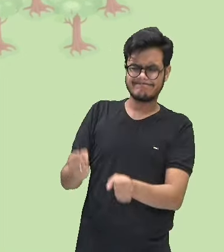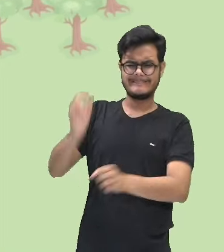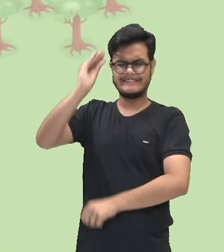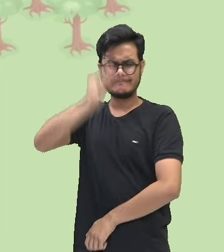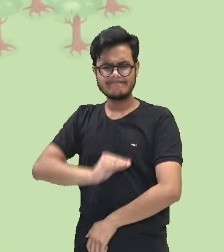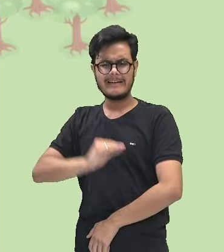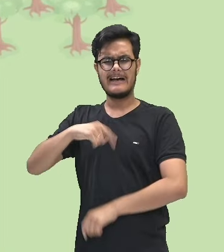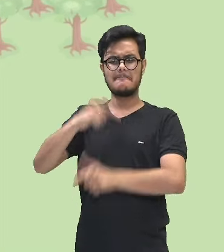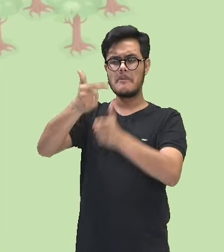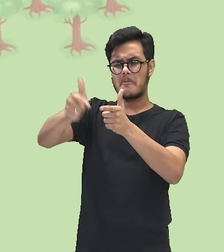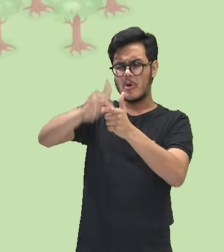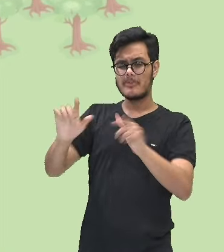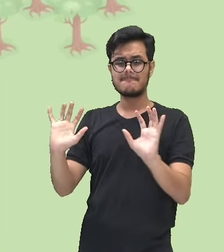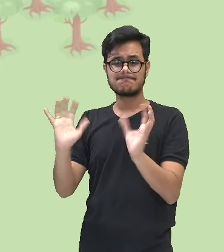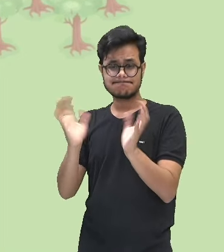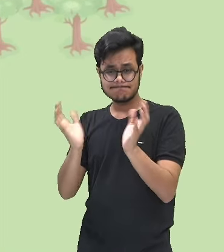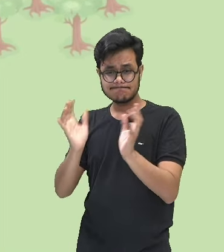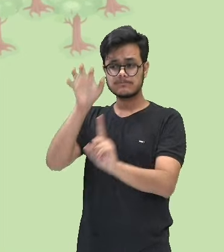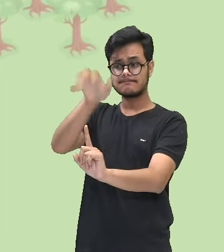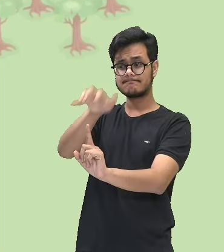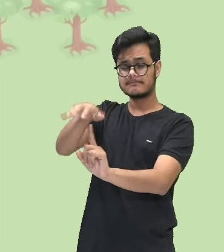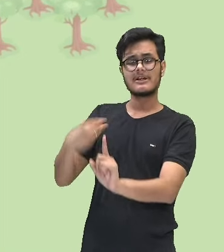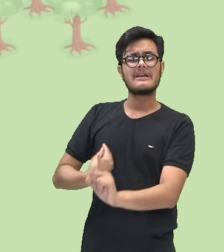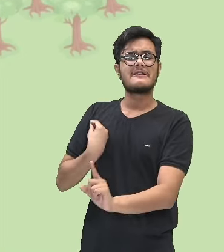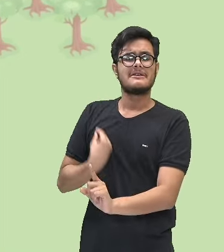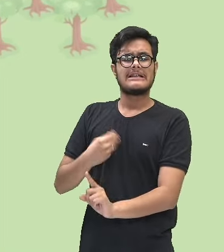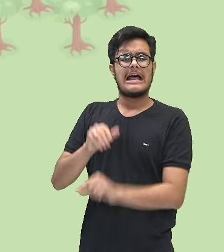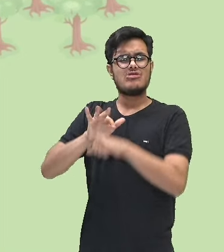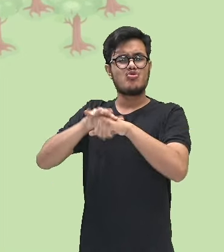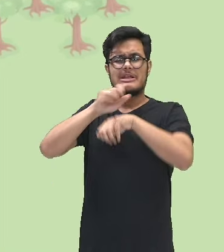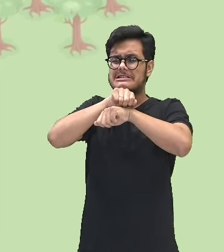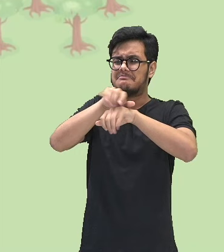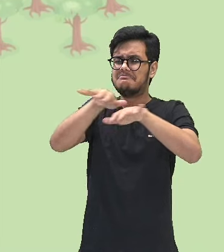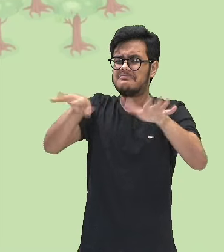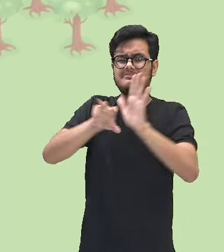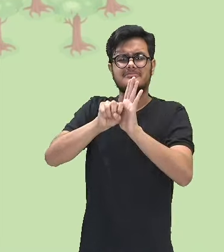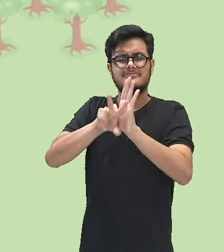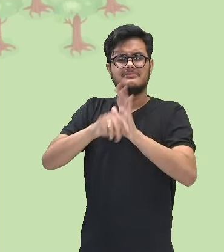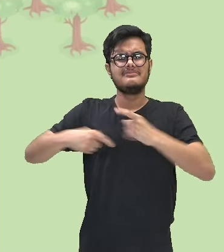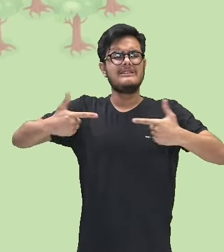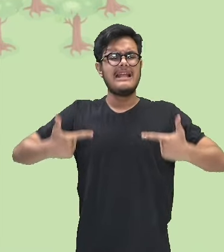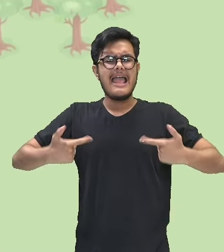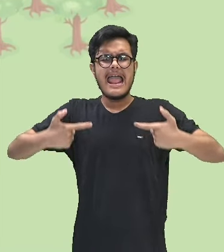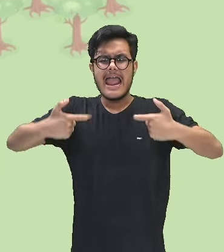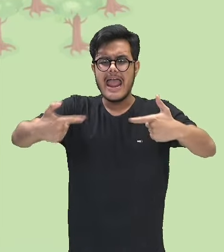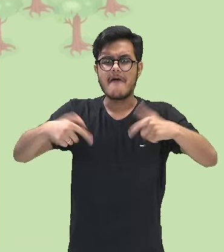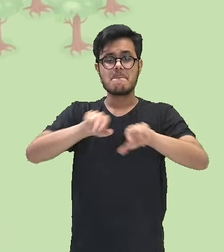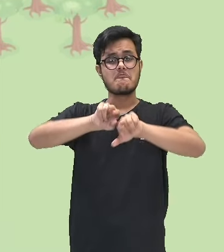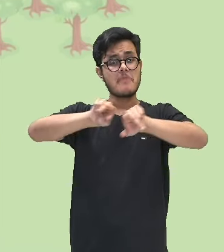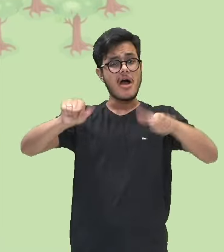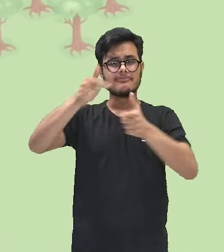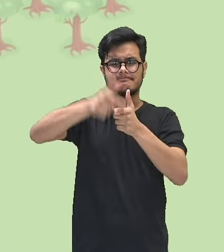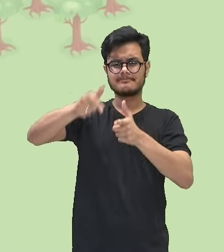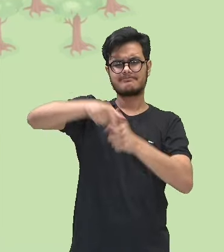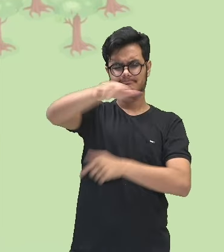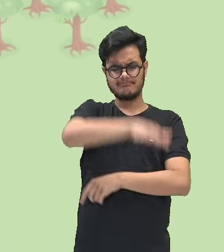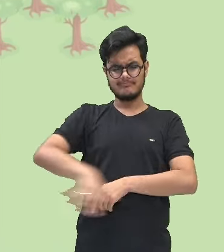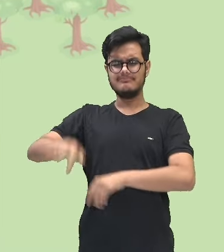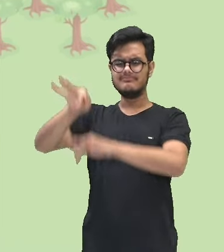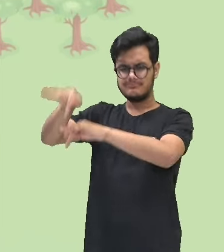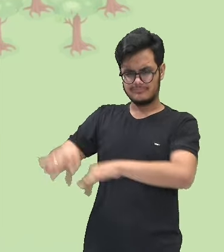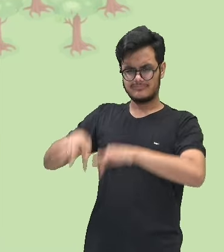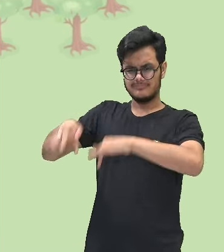de problemas climáticos, por conta da peste negra, por conta também de guerras, né? Isso vai fazer com que o sistema